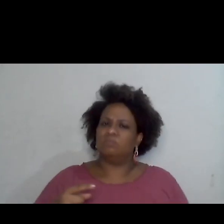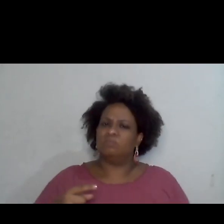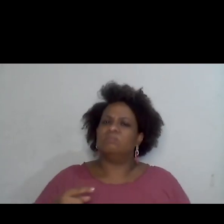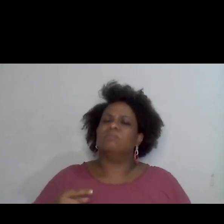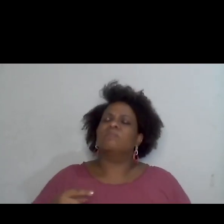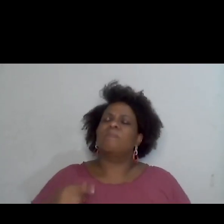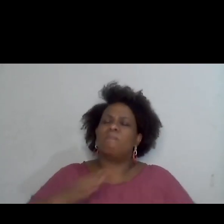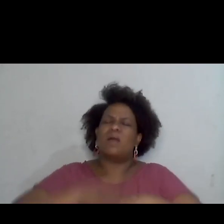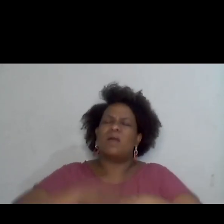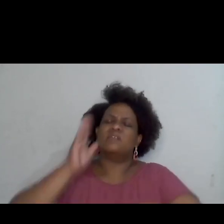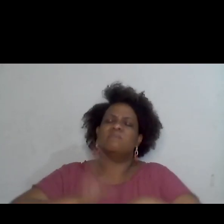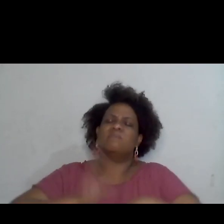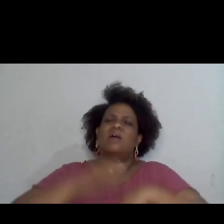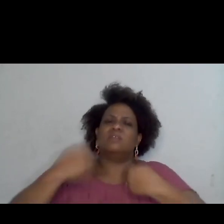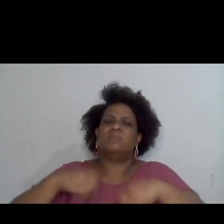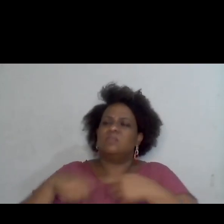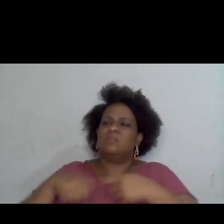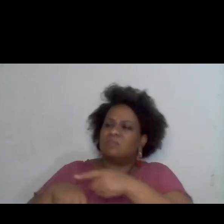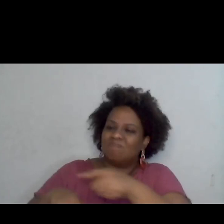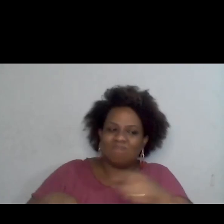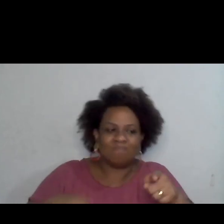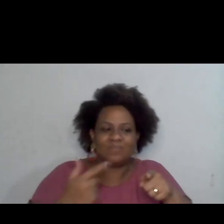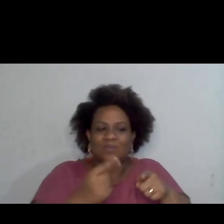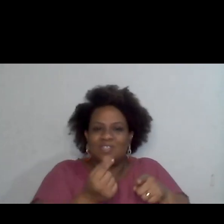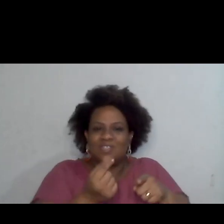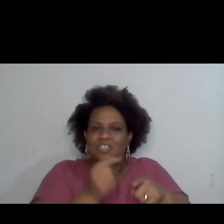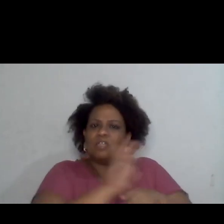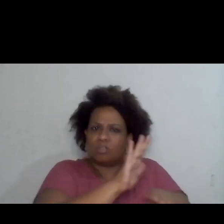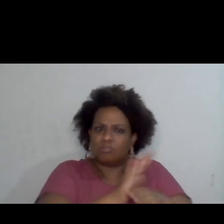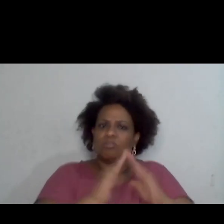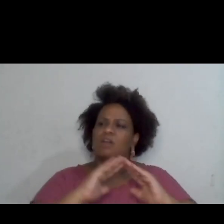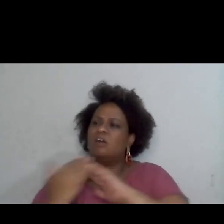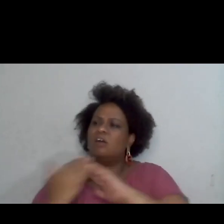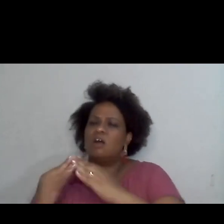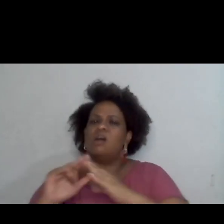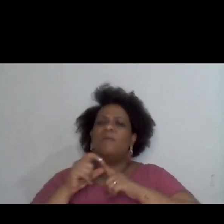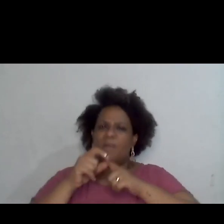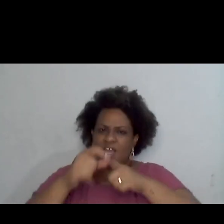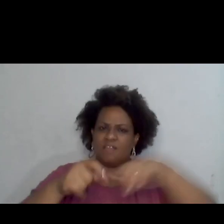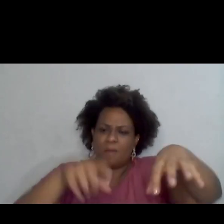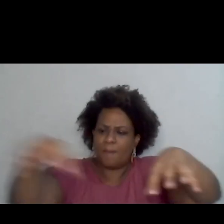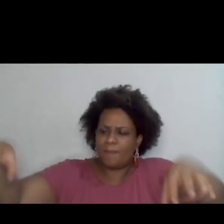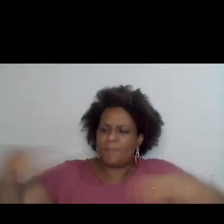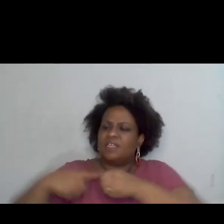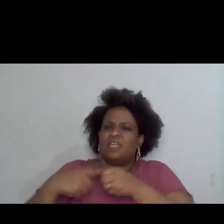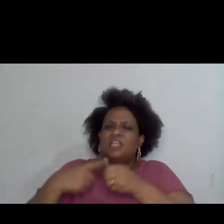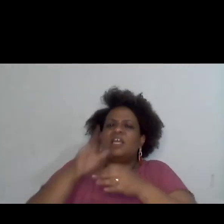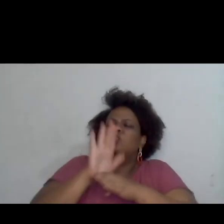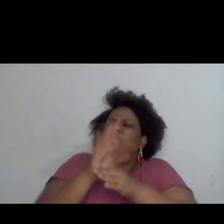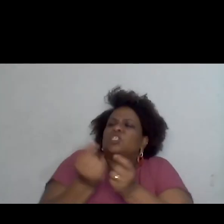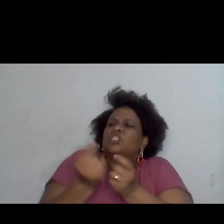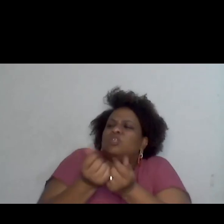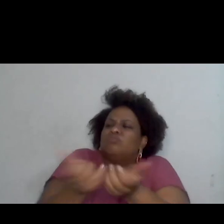porque tem menos. Eu acho que a gente tem que ir para a periferia, acho que a gente tem que fazer essa territorialização, tem que fazer esse dinheiro chegar na ponta. E